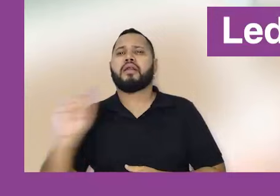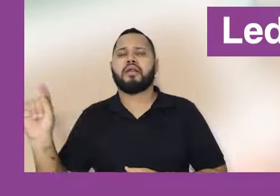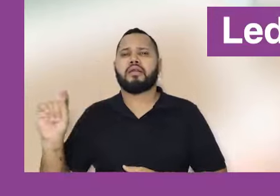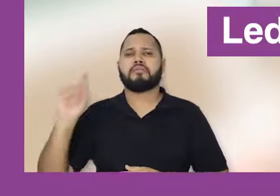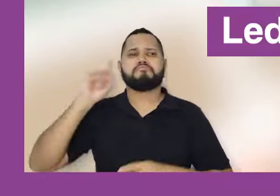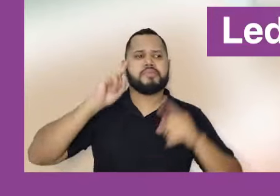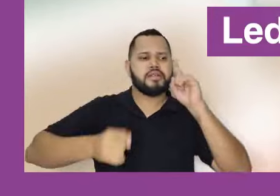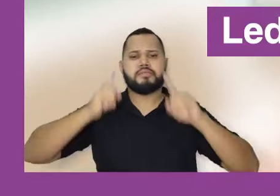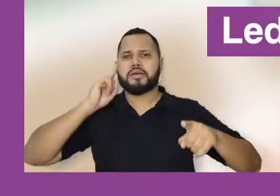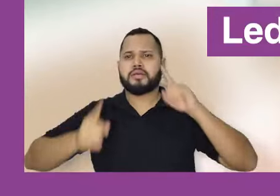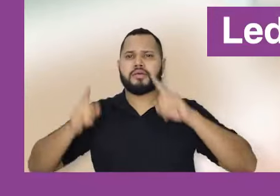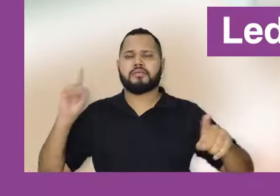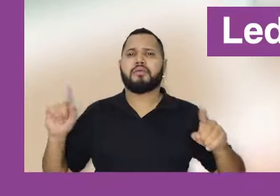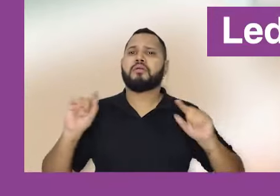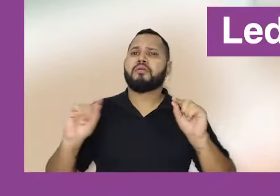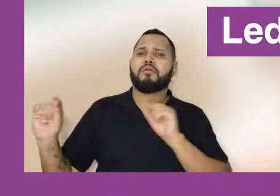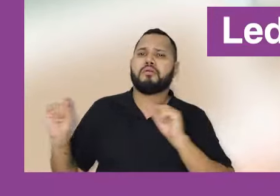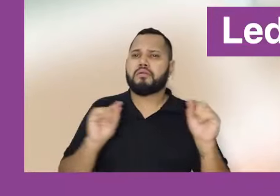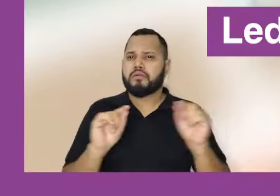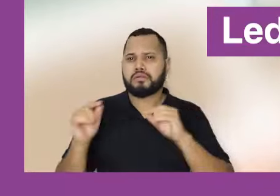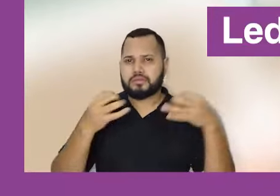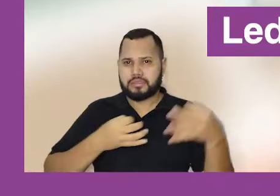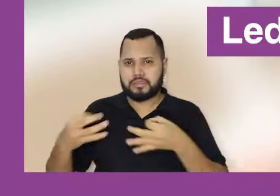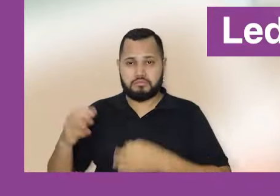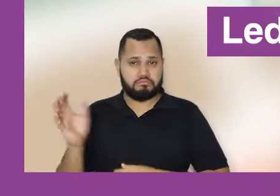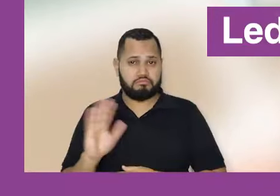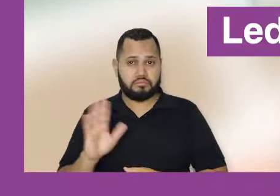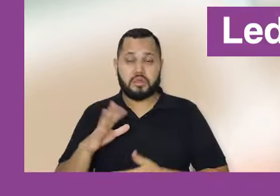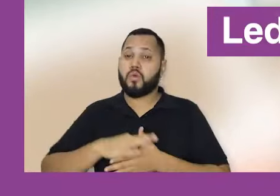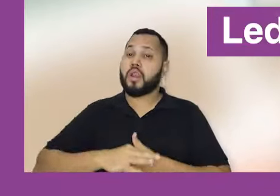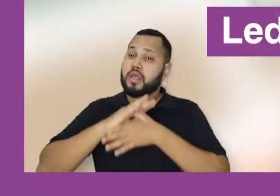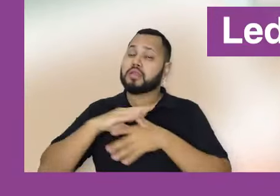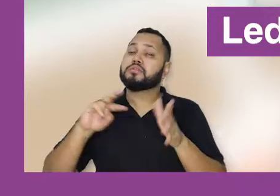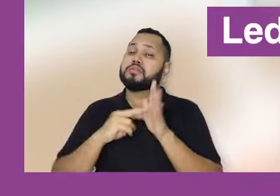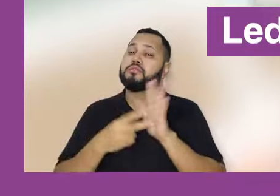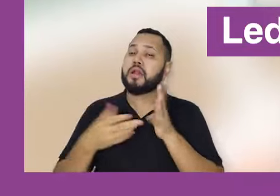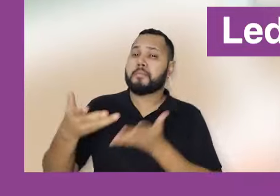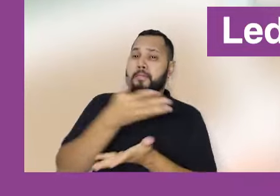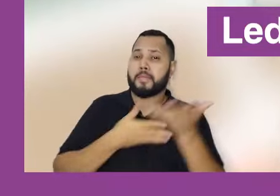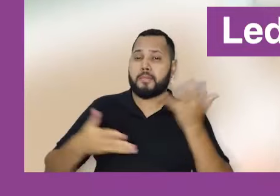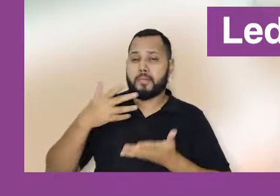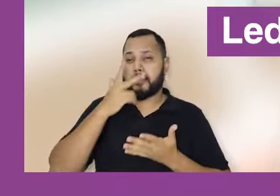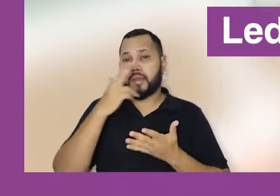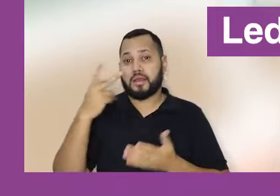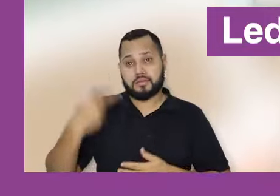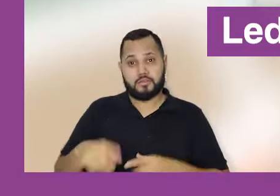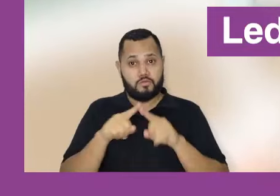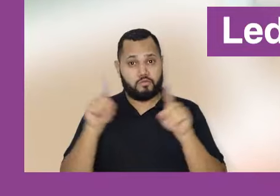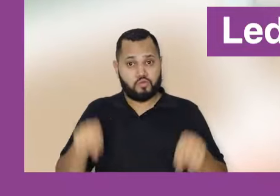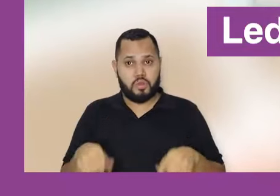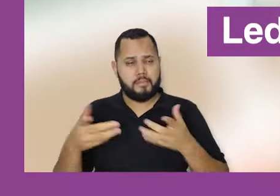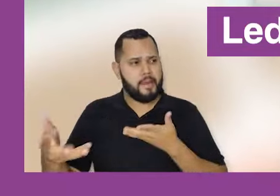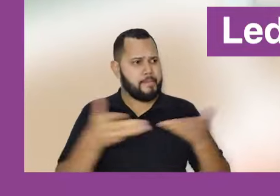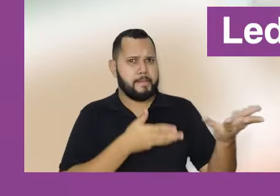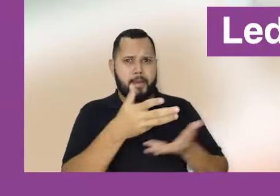esse outro modelo que a gente tá é justamente organogramas flexíveis e híbridos aquelas estruturas antigas onde nós